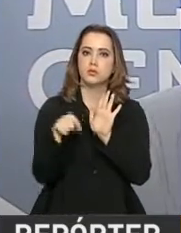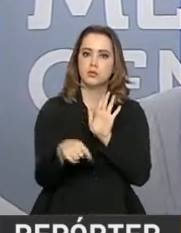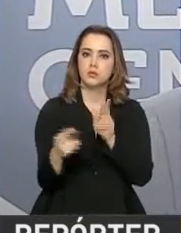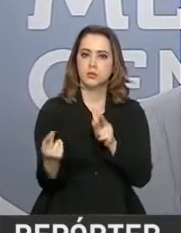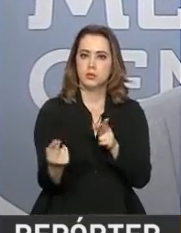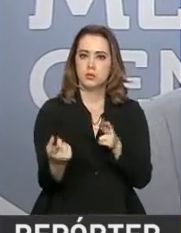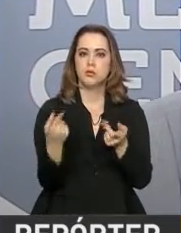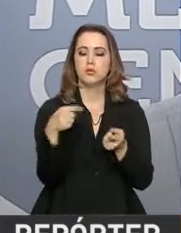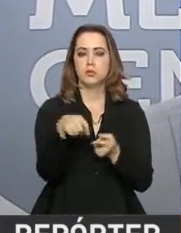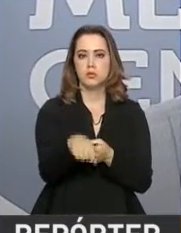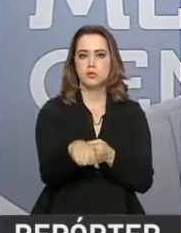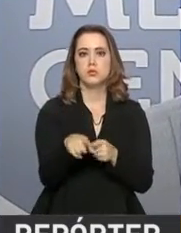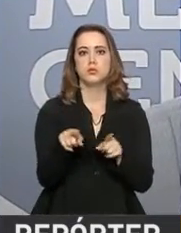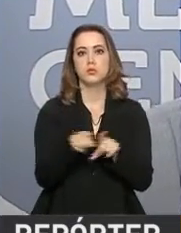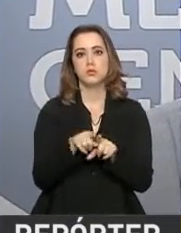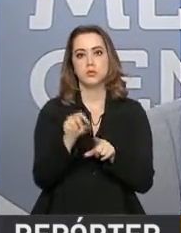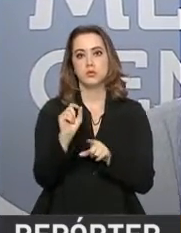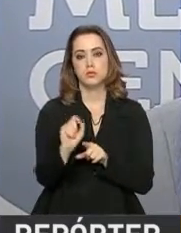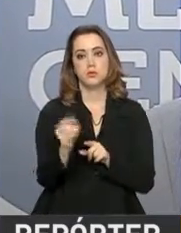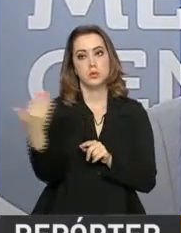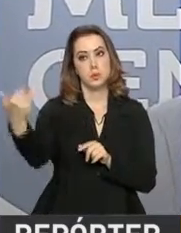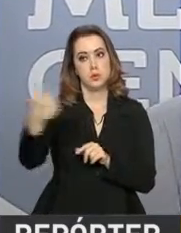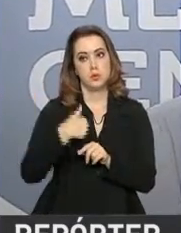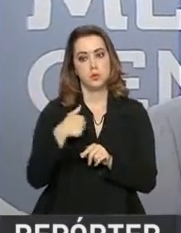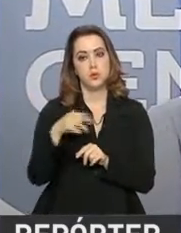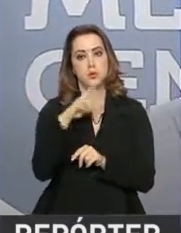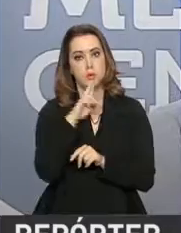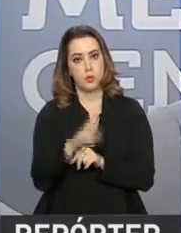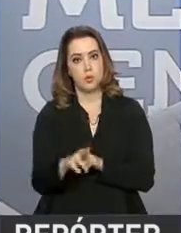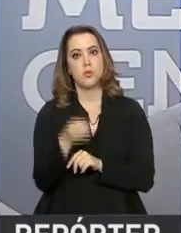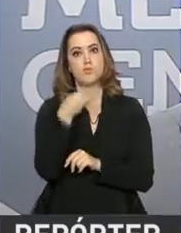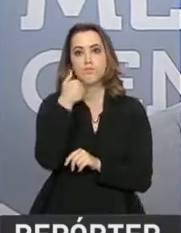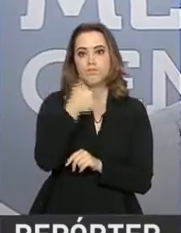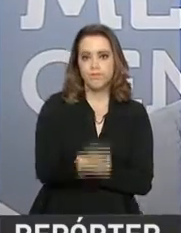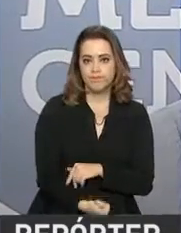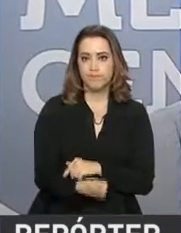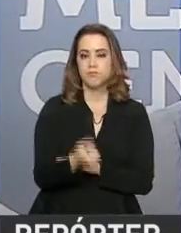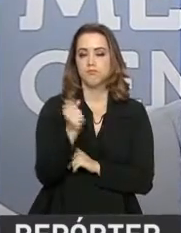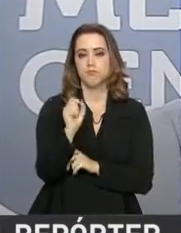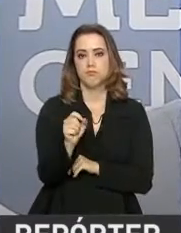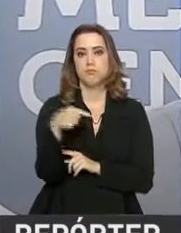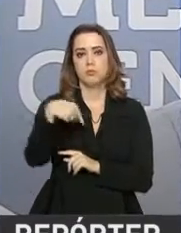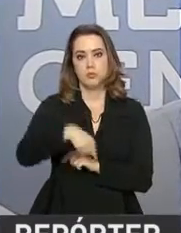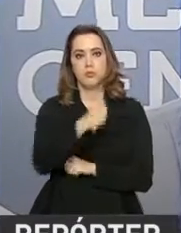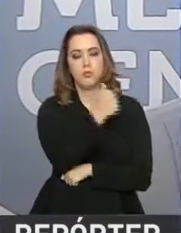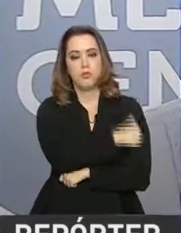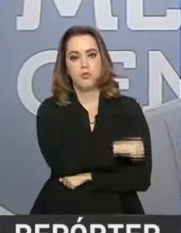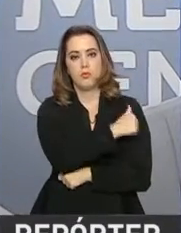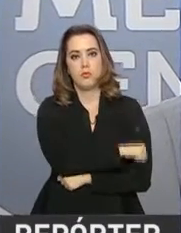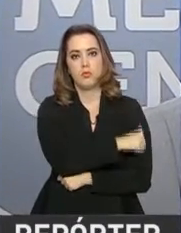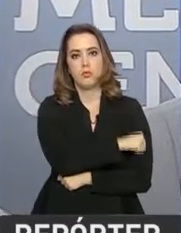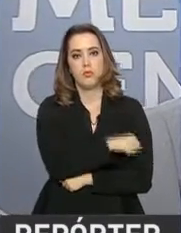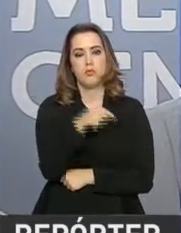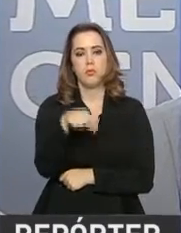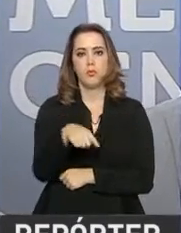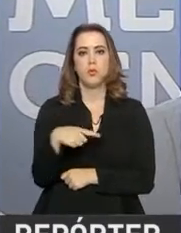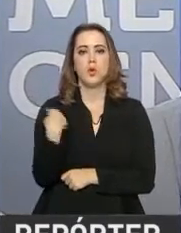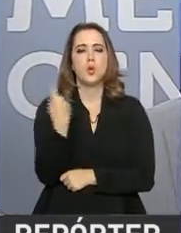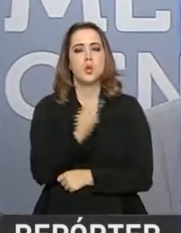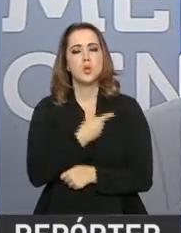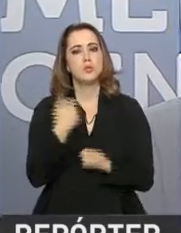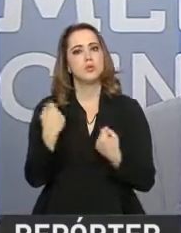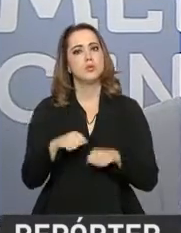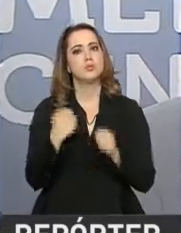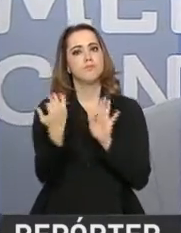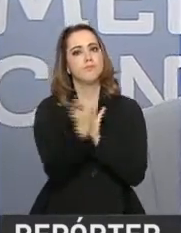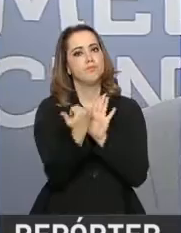esse, que trouxe resultados extraordinários aqui no Rio de Janeiro, nós deveremos ter